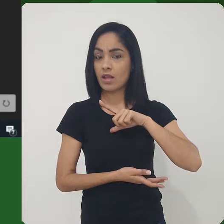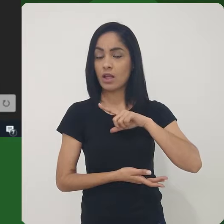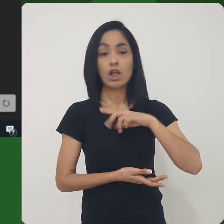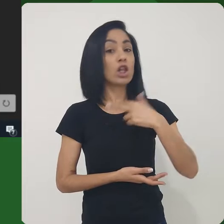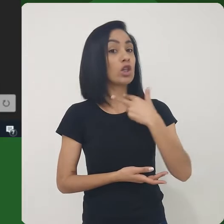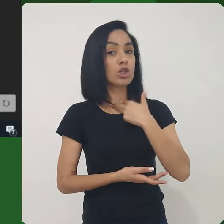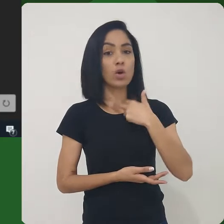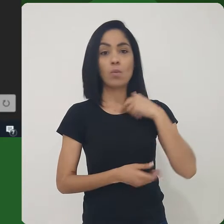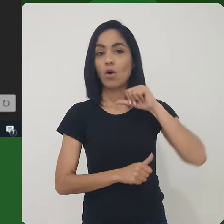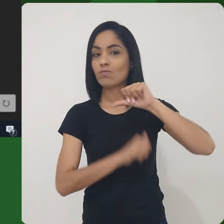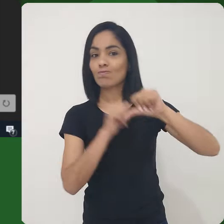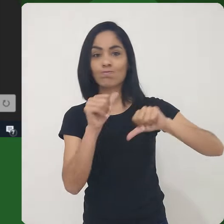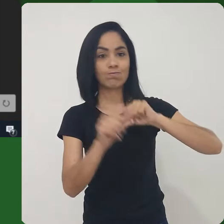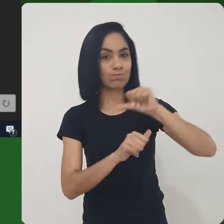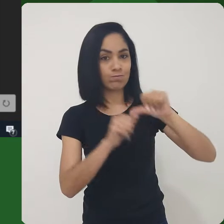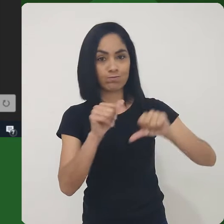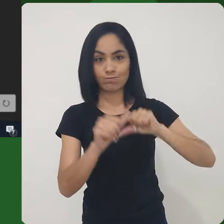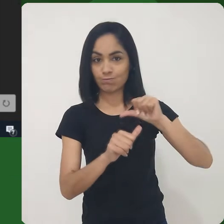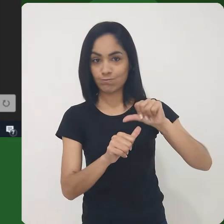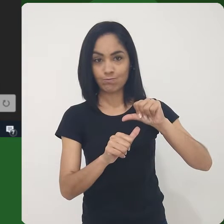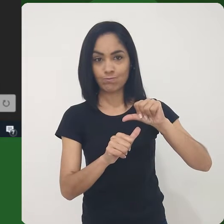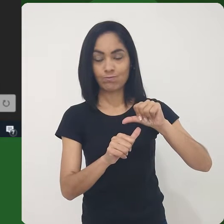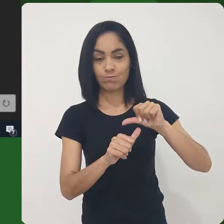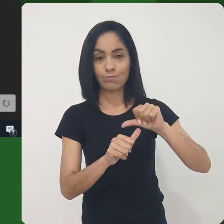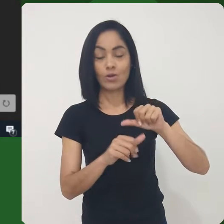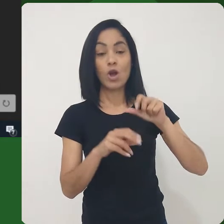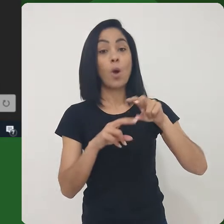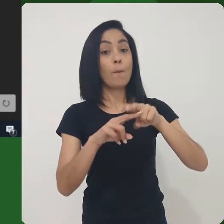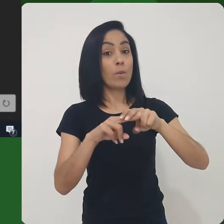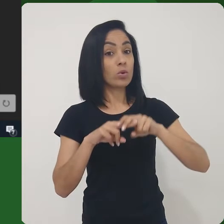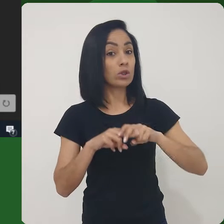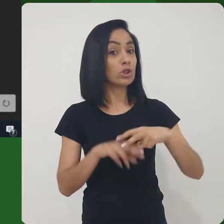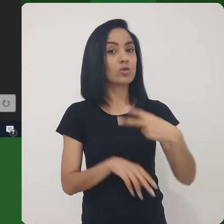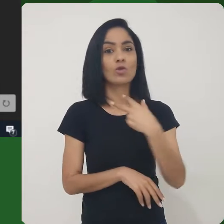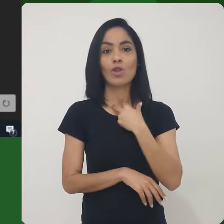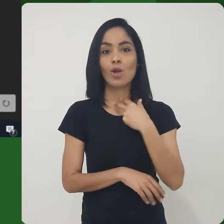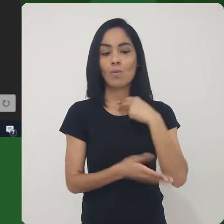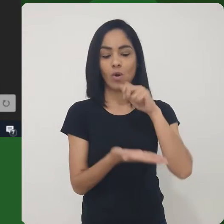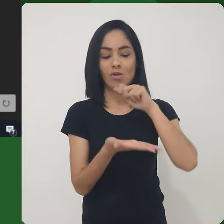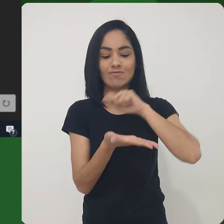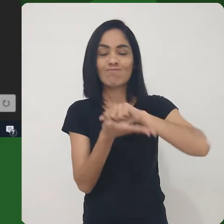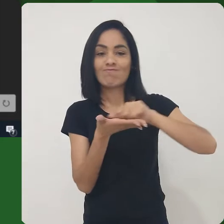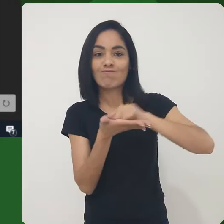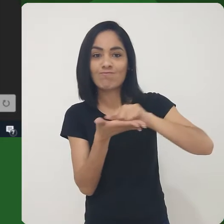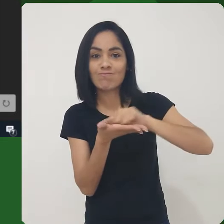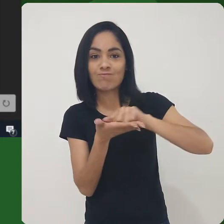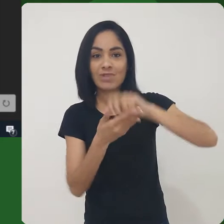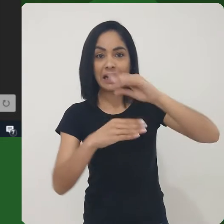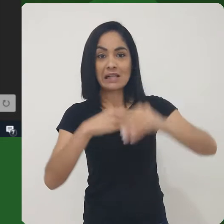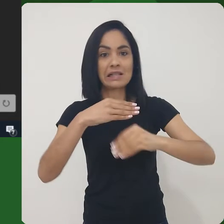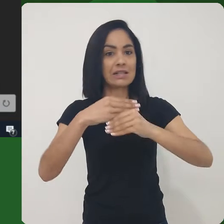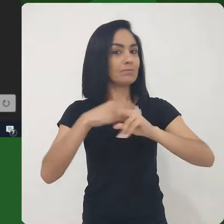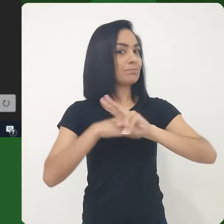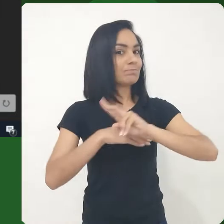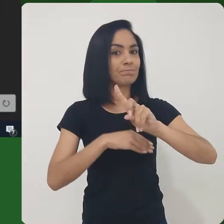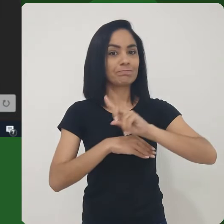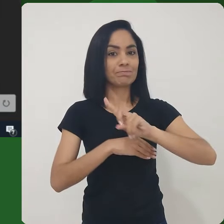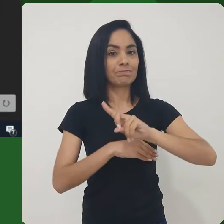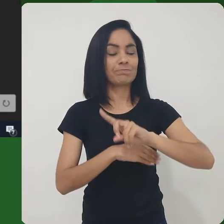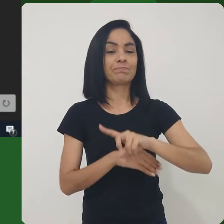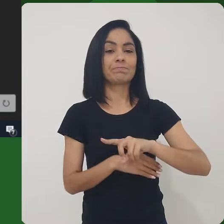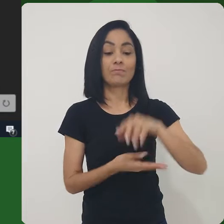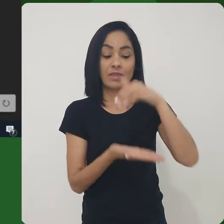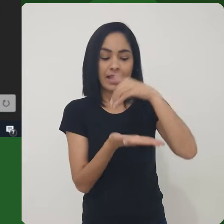futuras modificações, razão pela qual não se admite rasuras ou emendas.